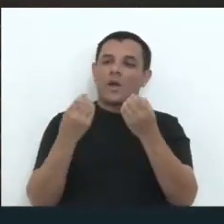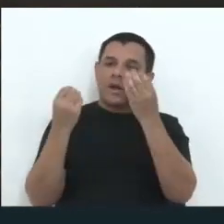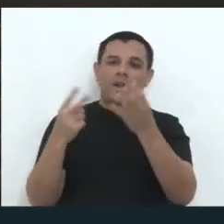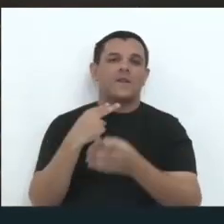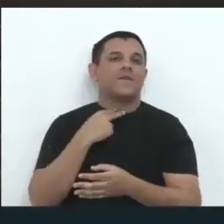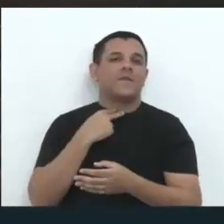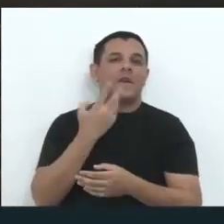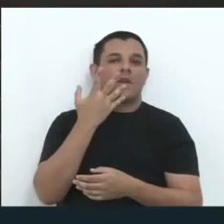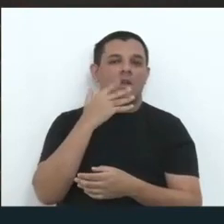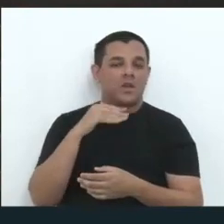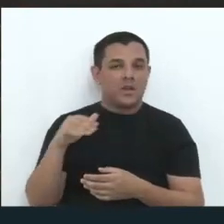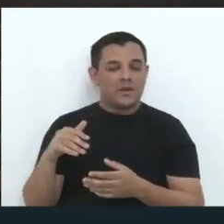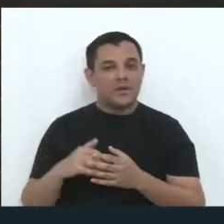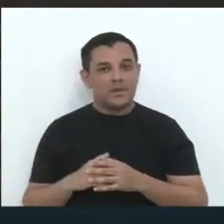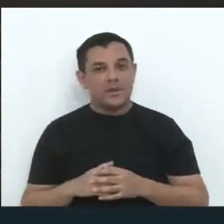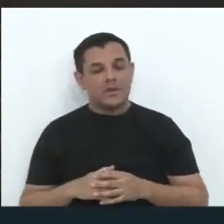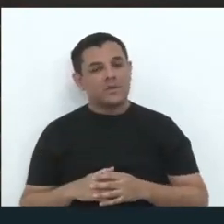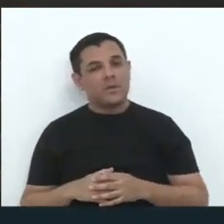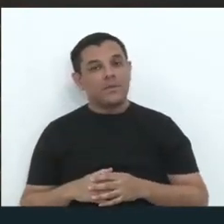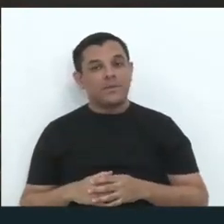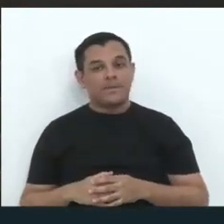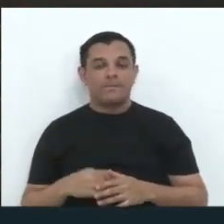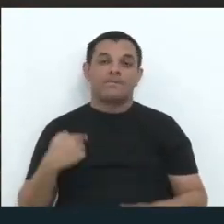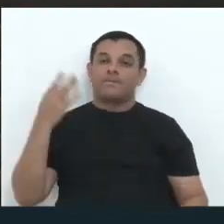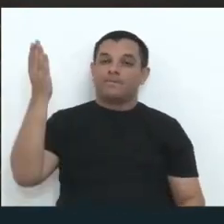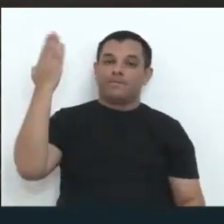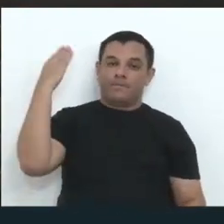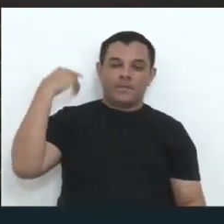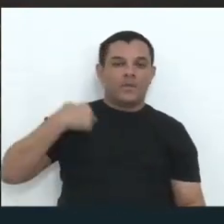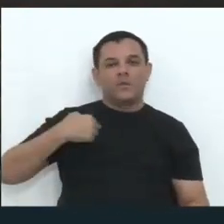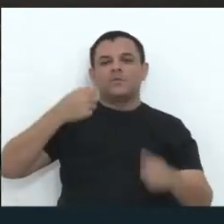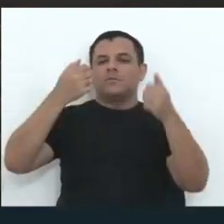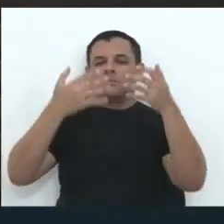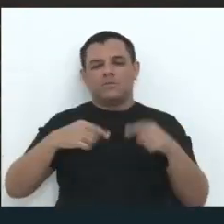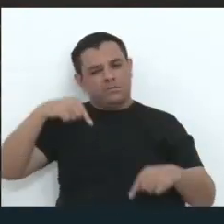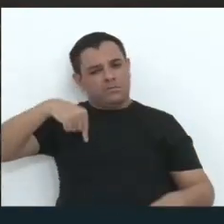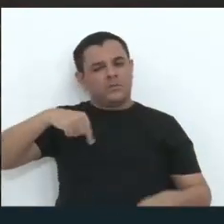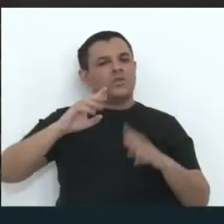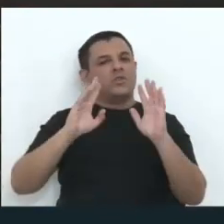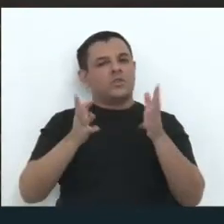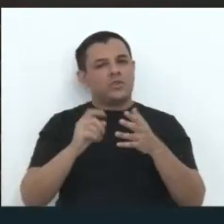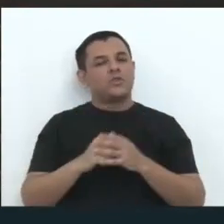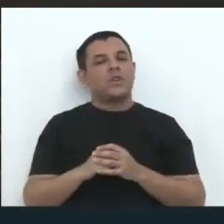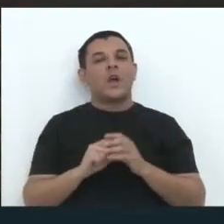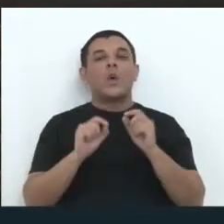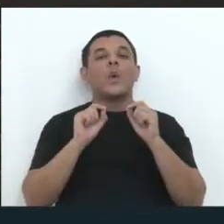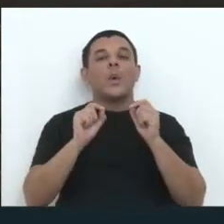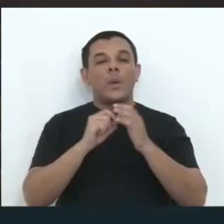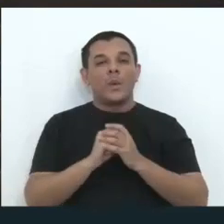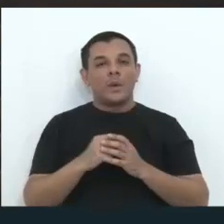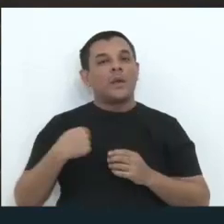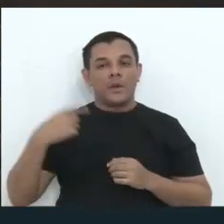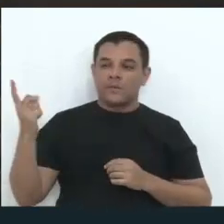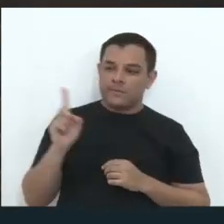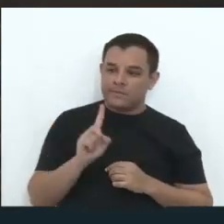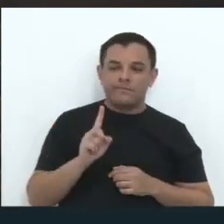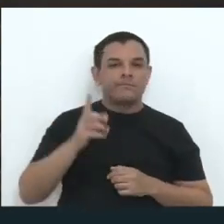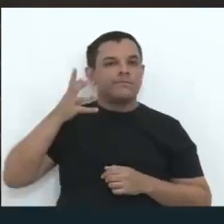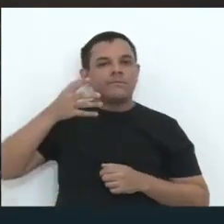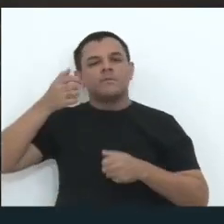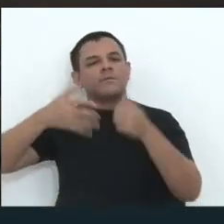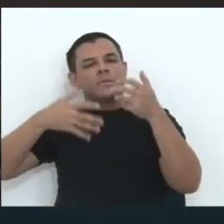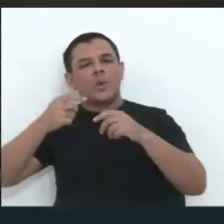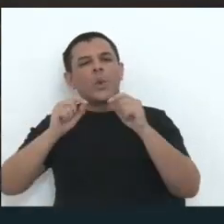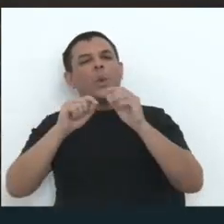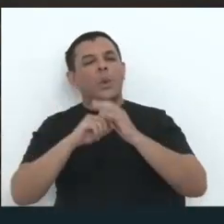crianças. Eu já falei aqui em outras épocas, dizendo o seguinte, em outros dias, ocupando essa tribuna, dizendo o seguinte: